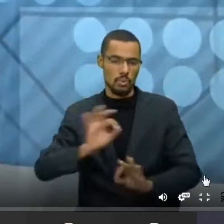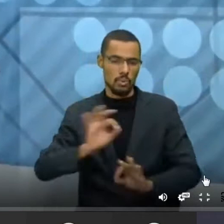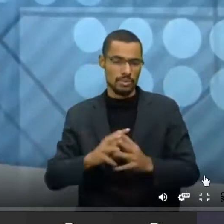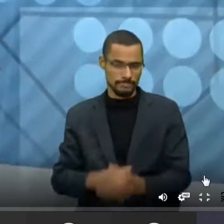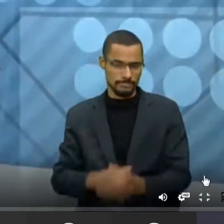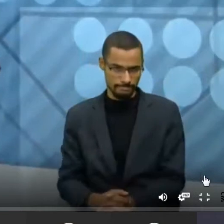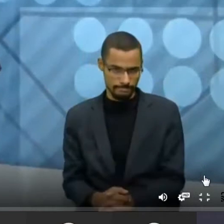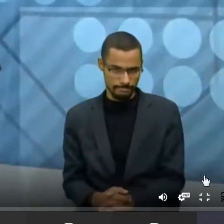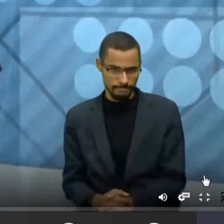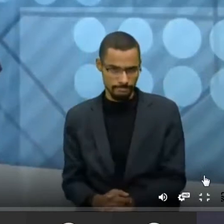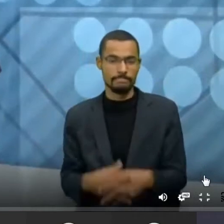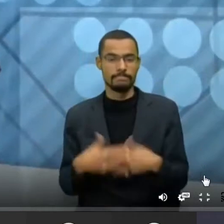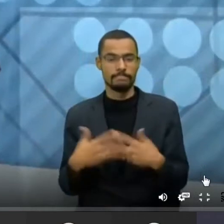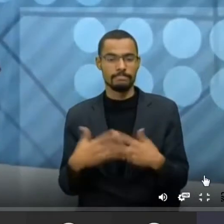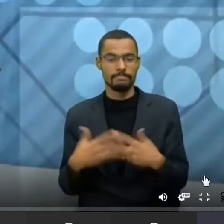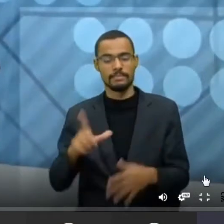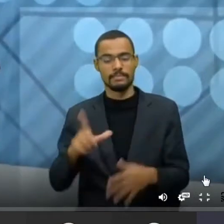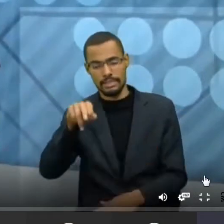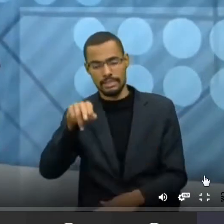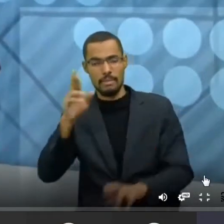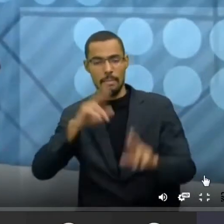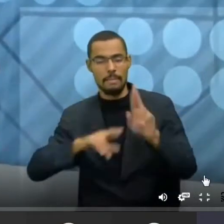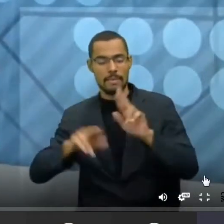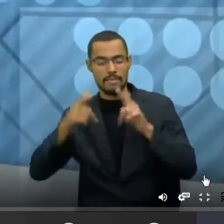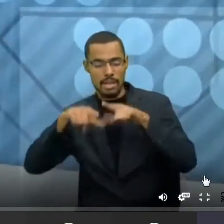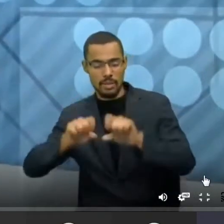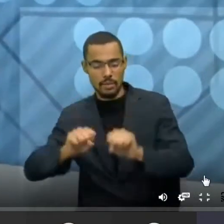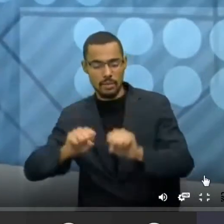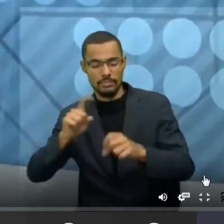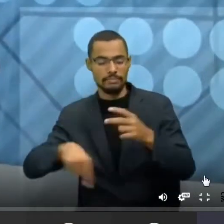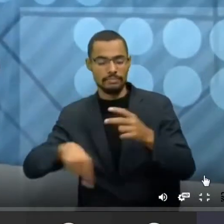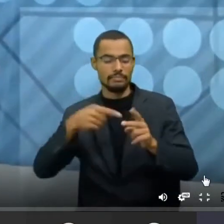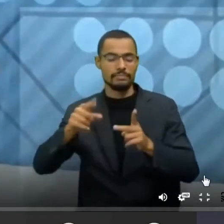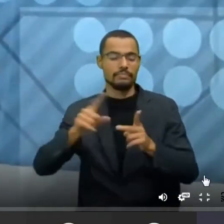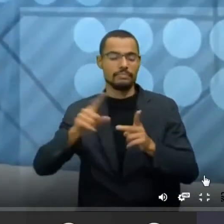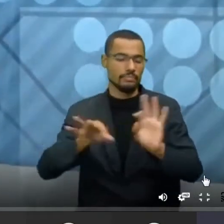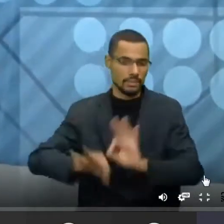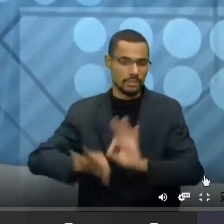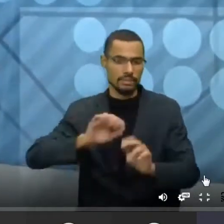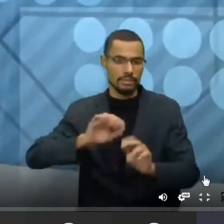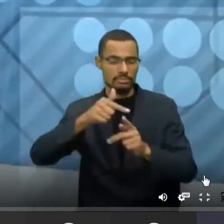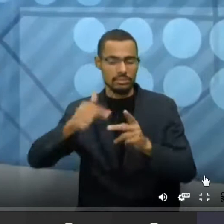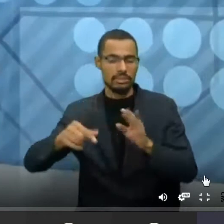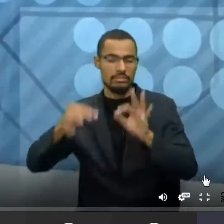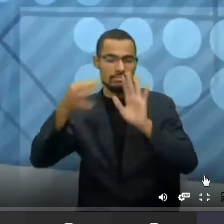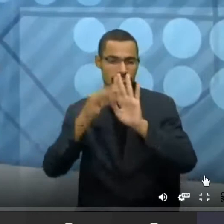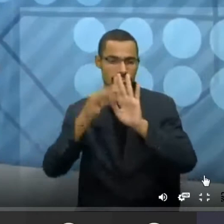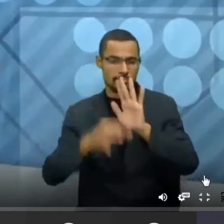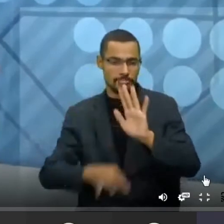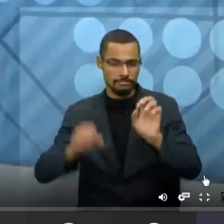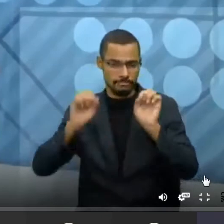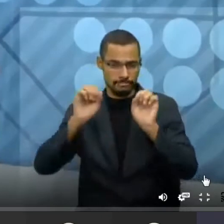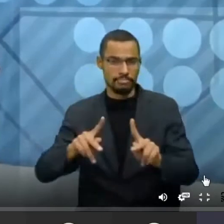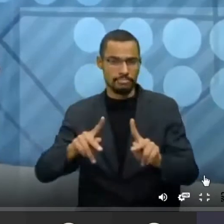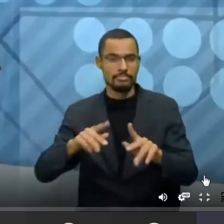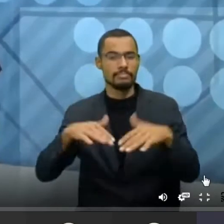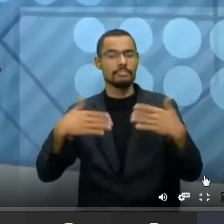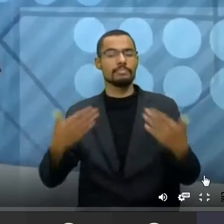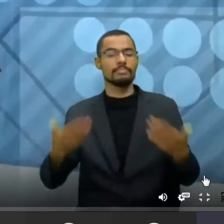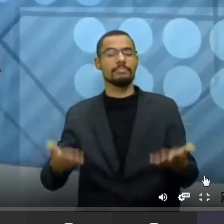esse tecido. Então, lâmina observada de língua, essas estruturas, então, depois esquematizadas.